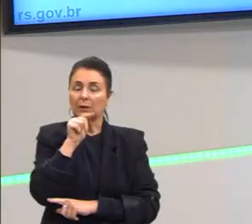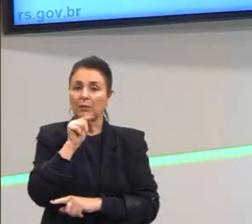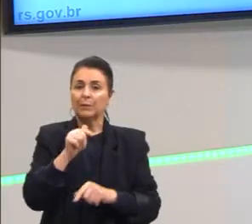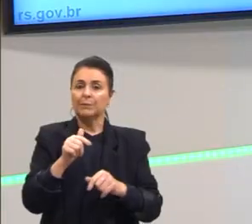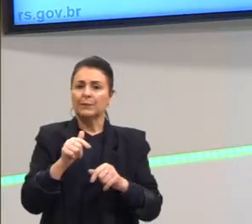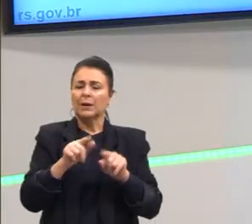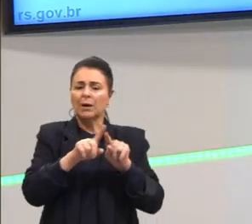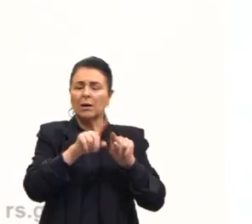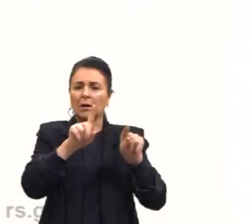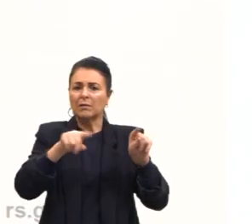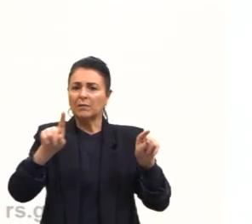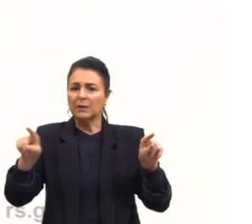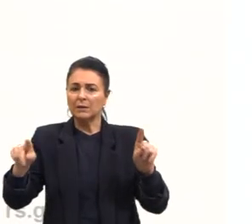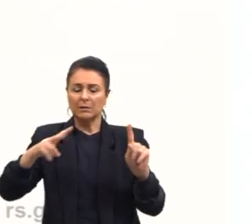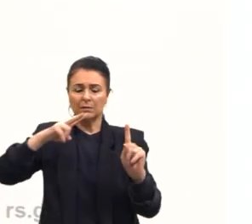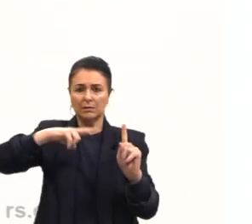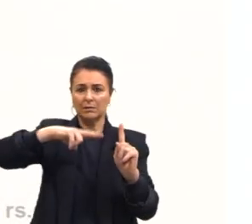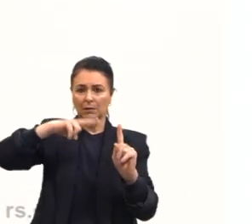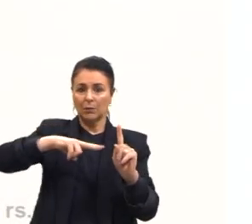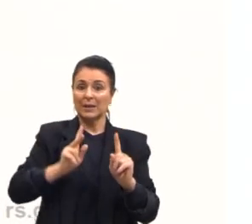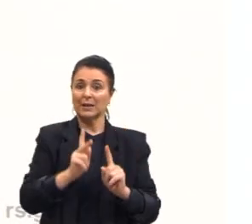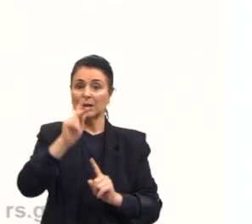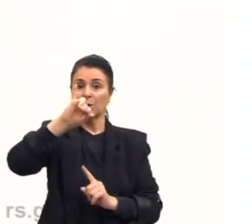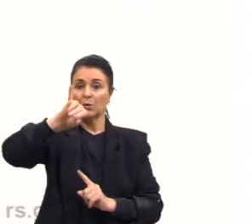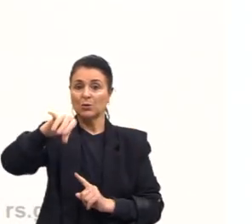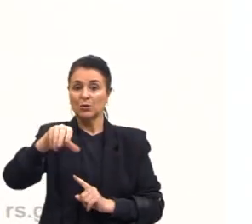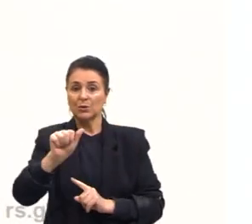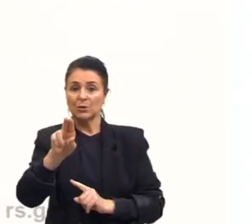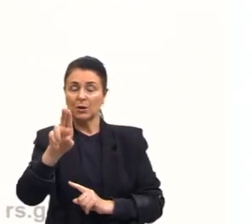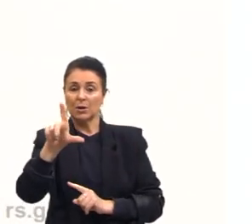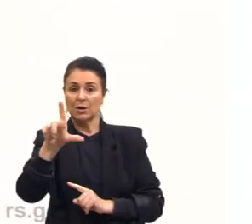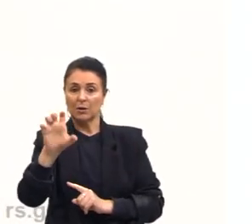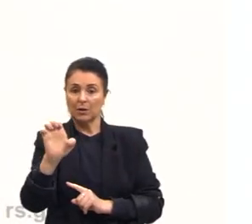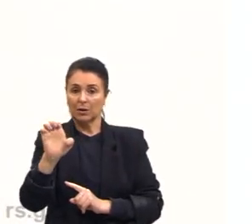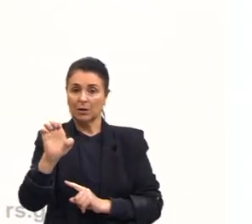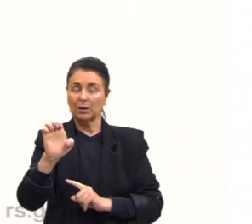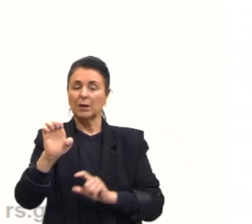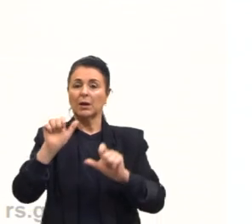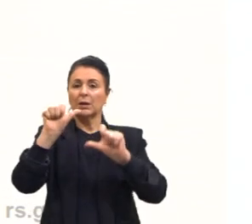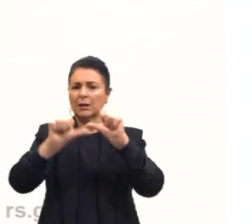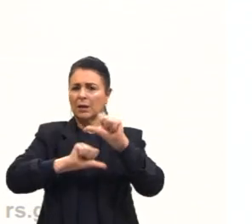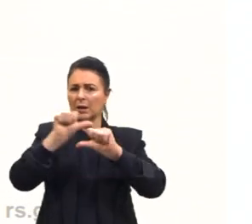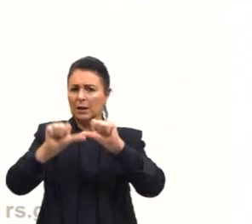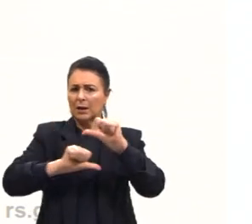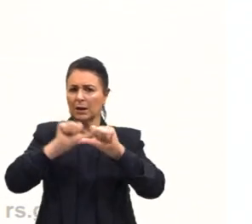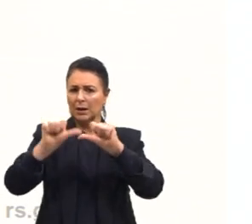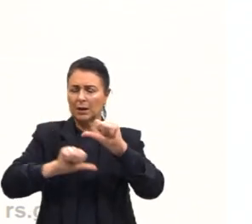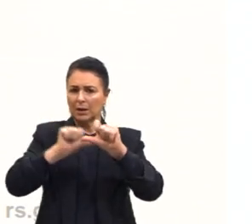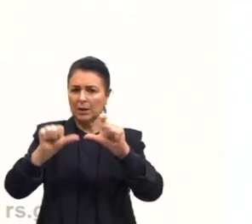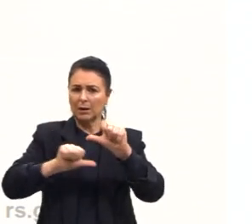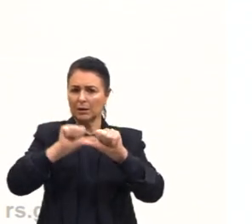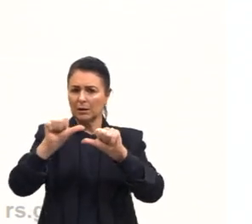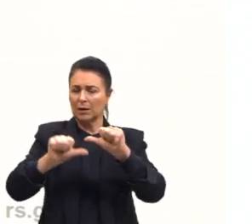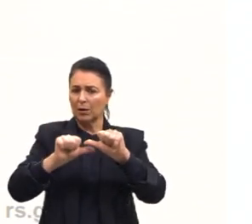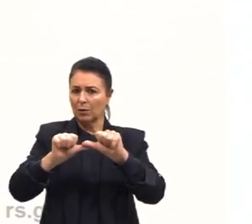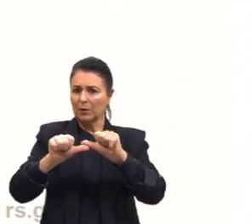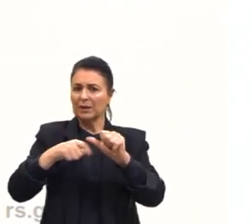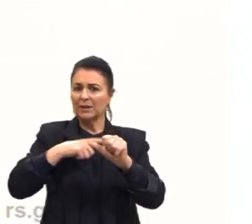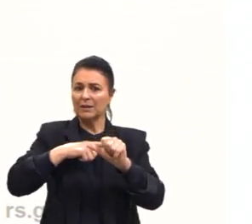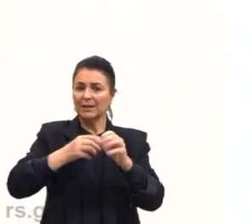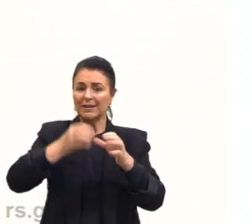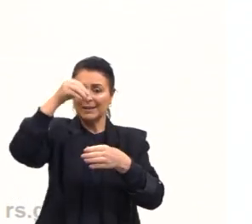variação de entalpia em quilojoule da reação de combustão do hidrogênio contido no cilindro e